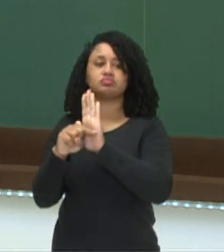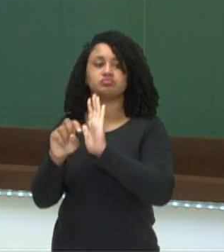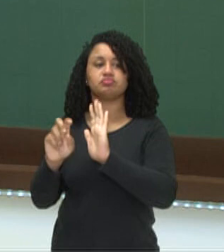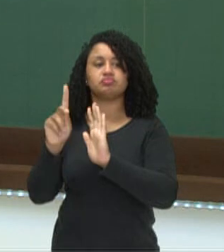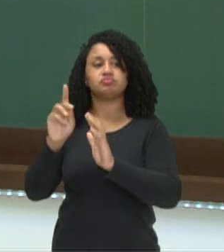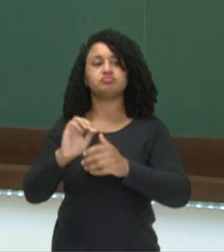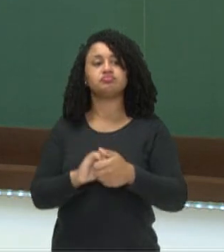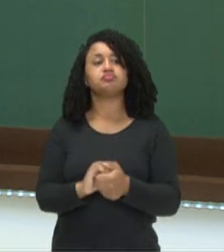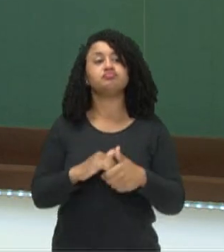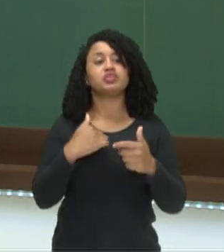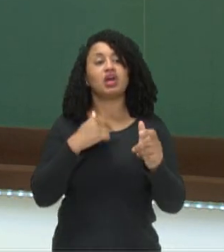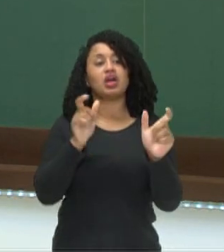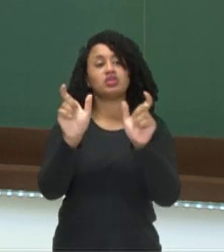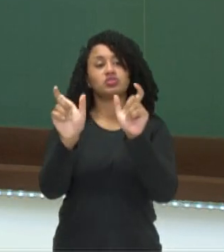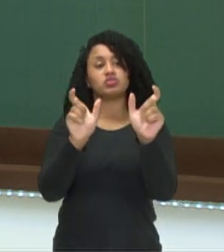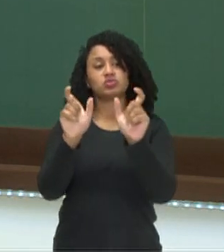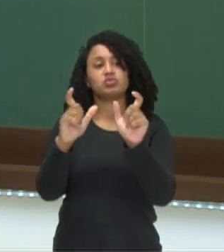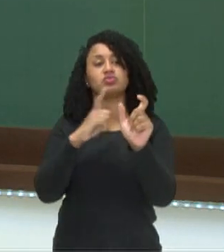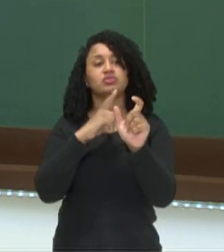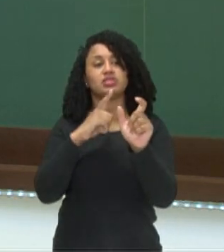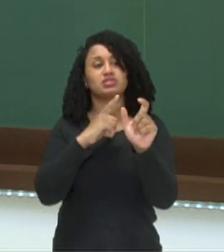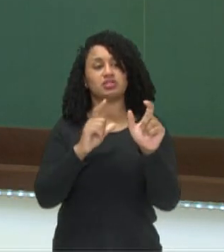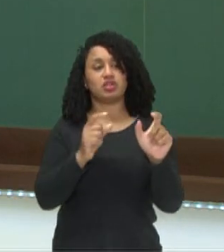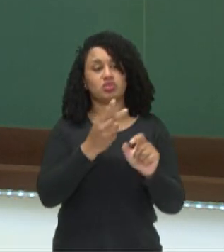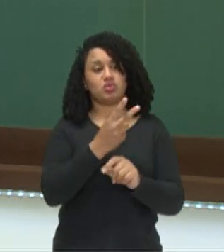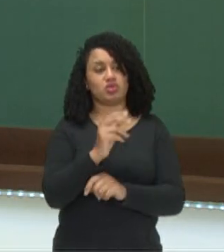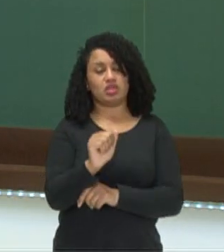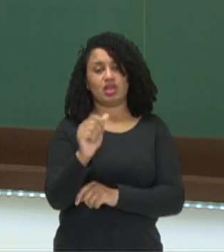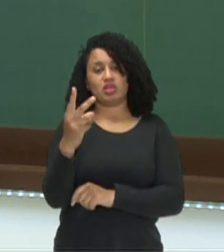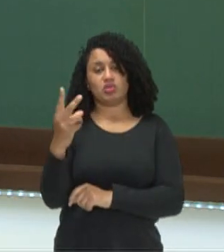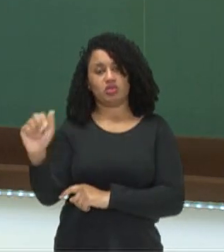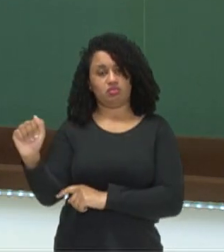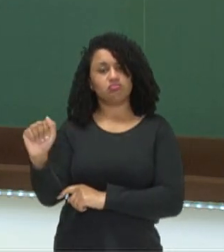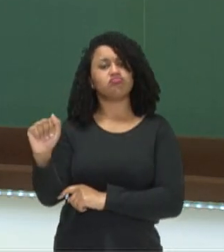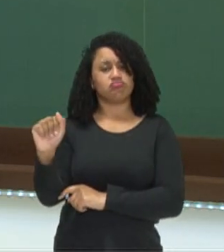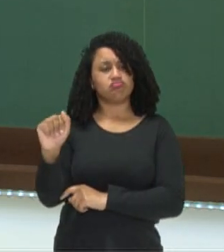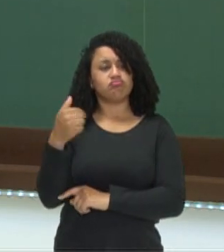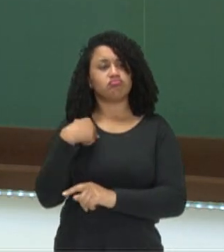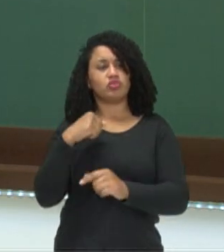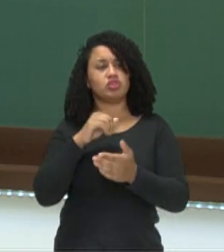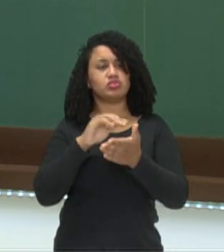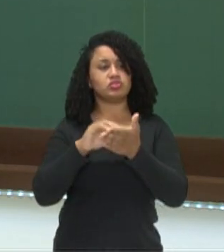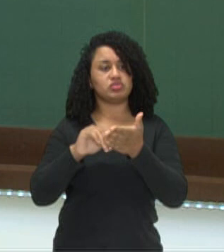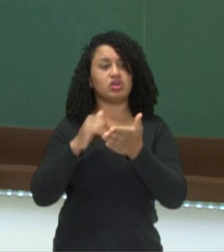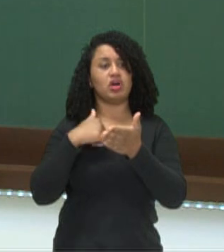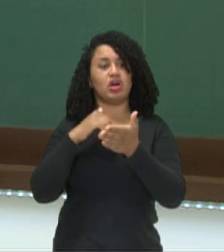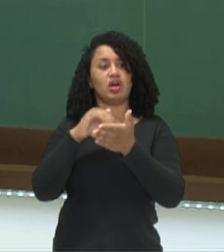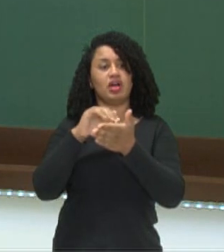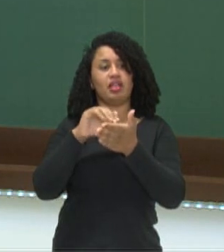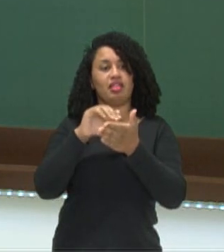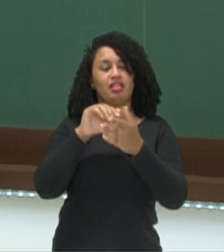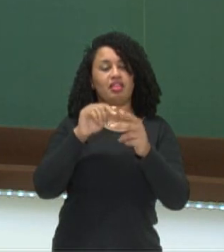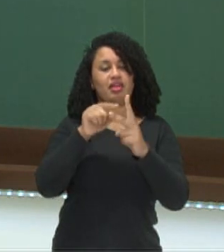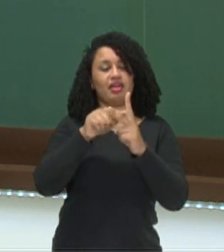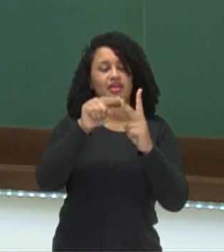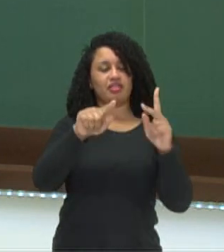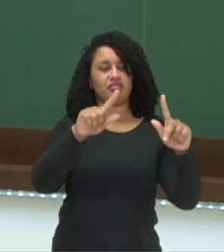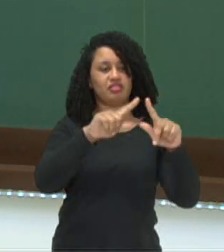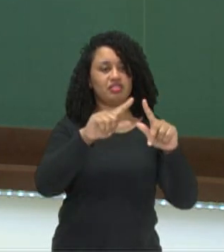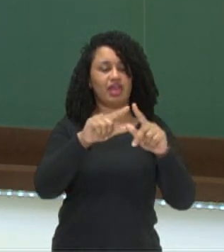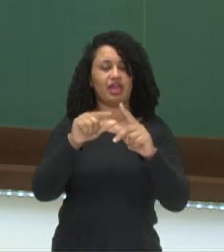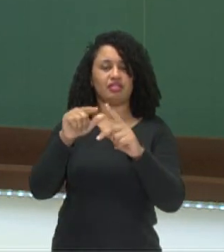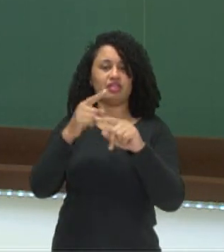ok? Ambas têm o mesmo denominador, então eu posso simplificar, ó. Mais raiz de delta com menos raiz de